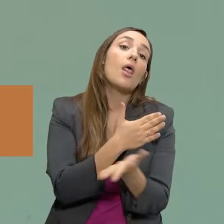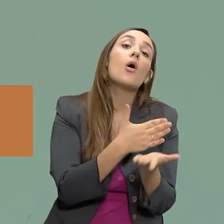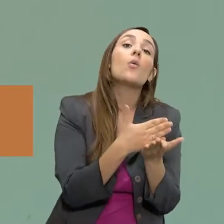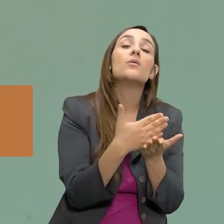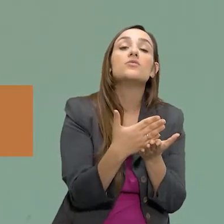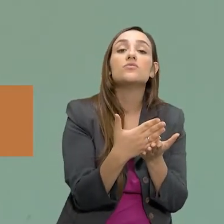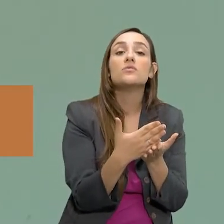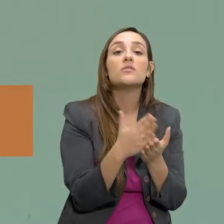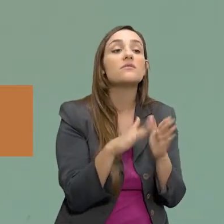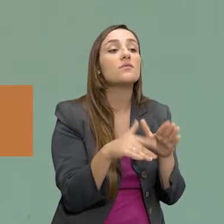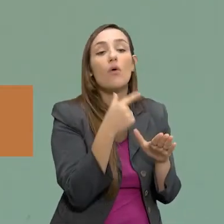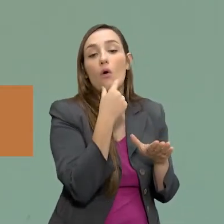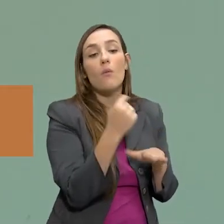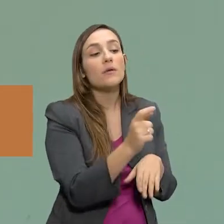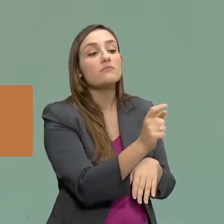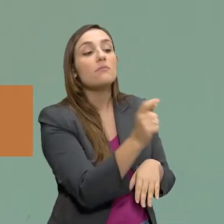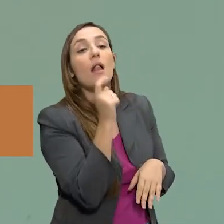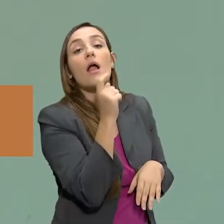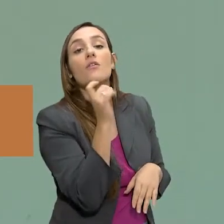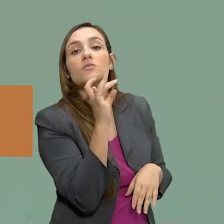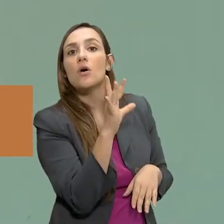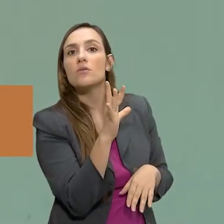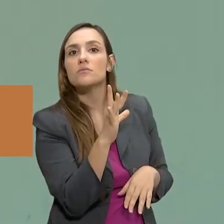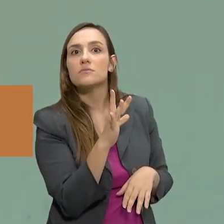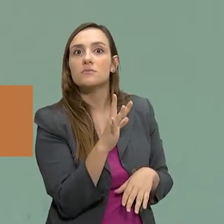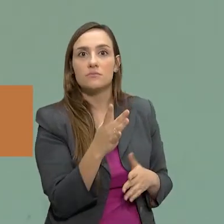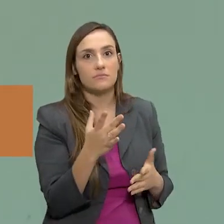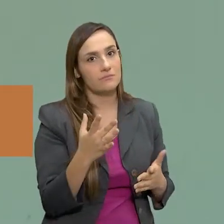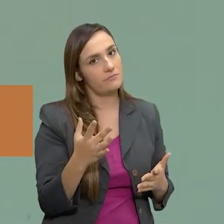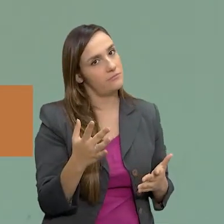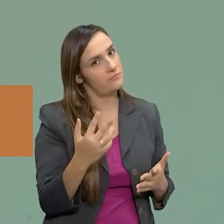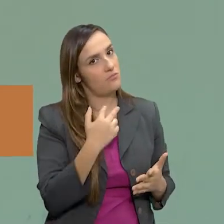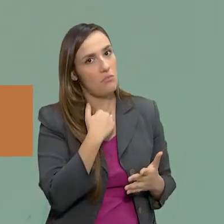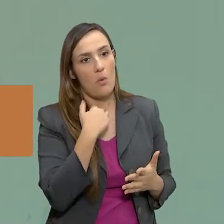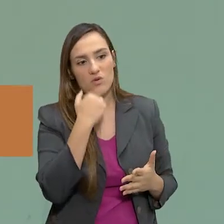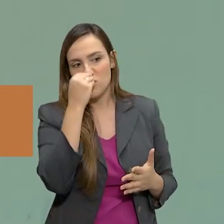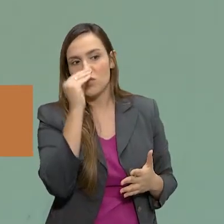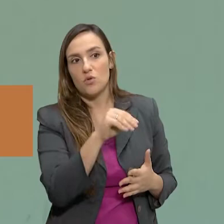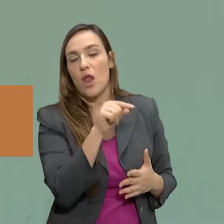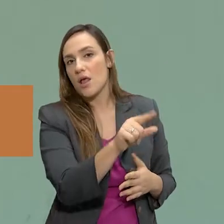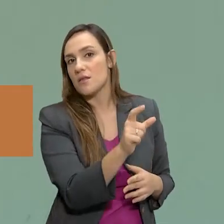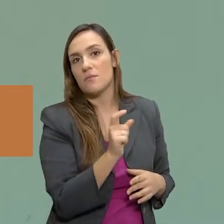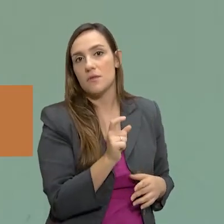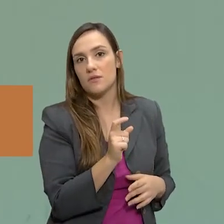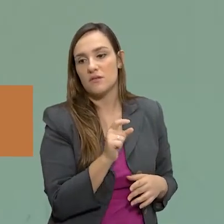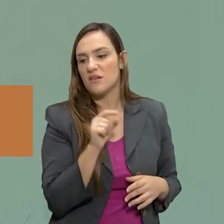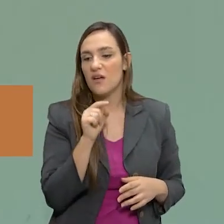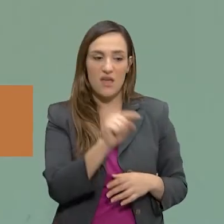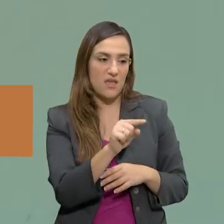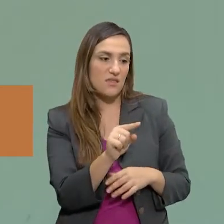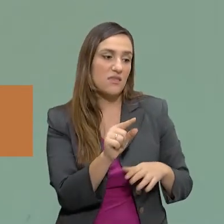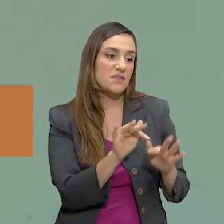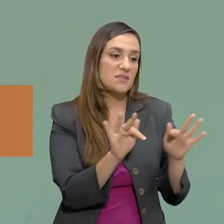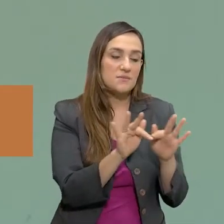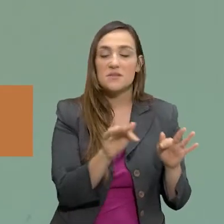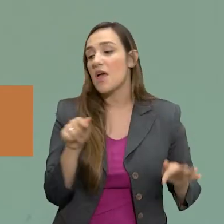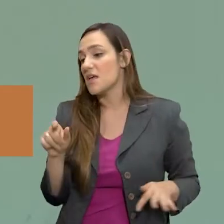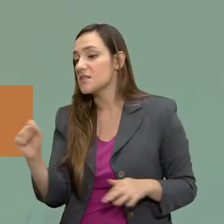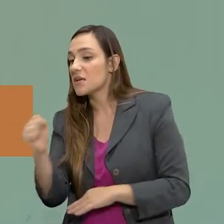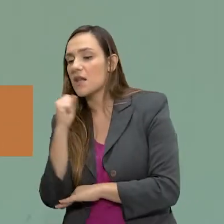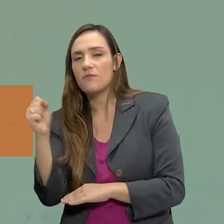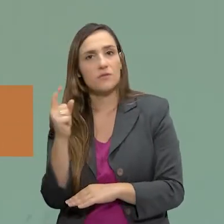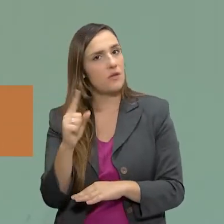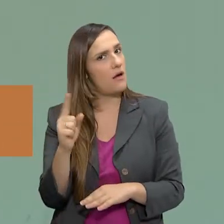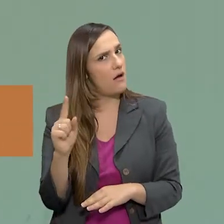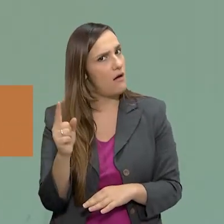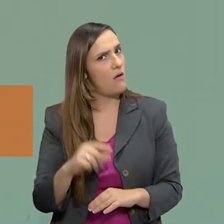Foi a primeira violência, que às vezes foi uma ameaça. Então, a gente não pode menosprezar nenhuma violência. Não dizer que essa é mais grave ou menos grave. A Lei